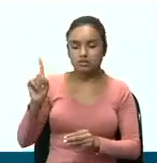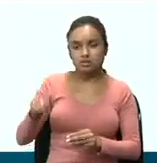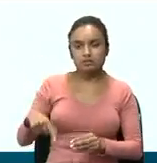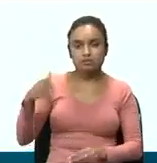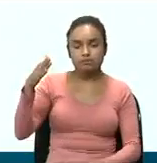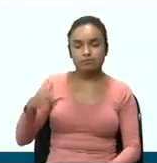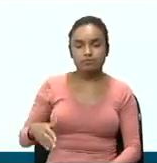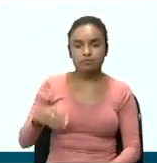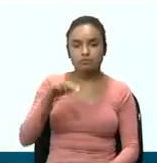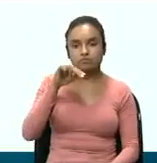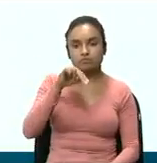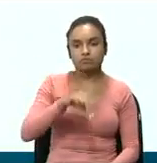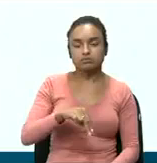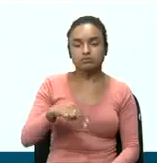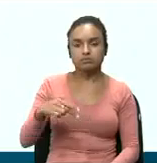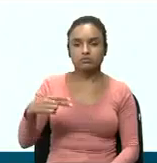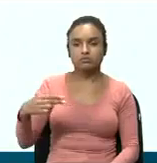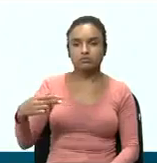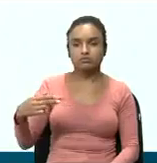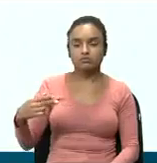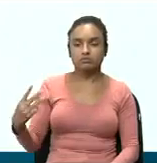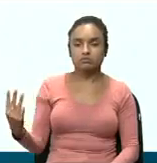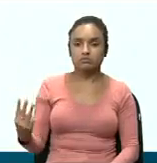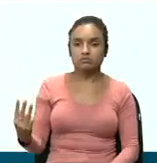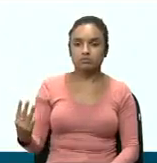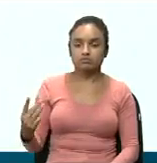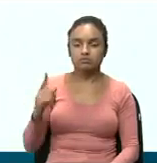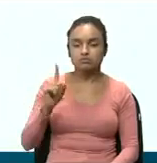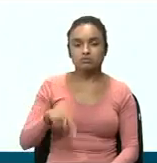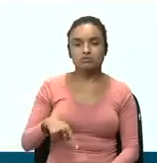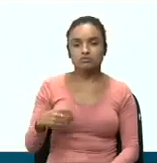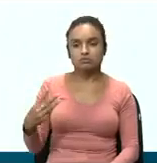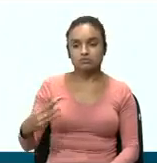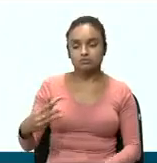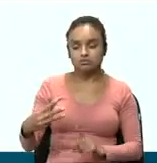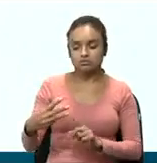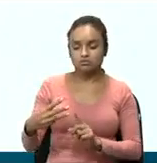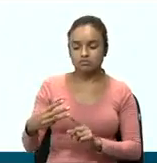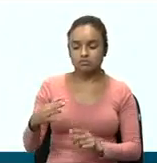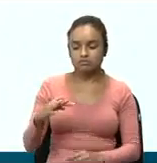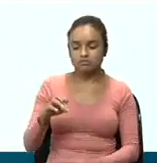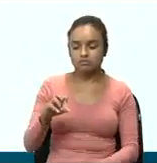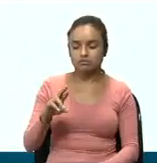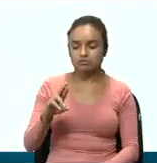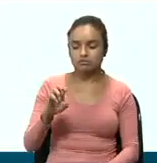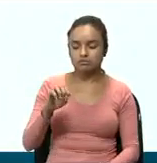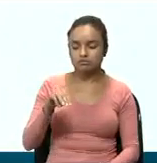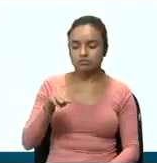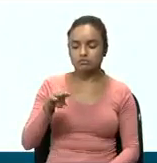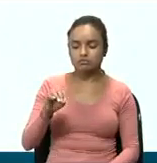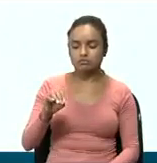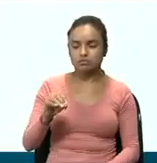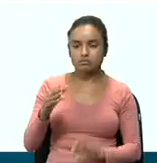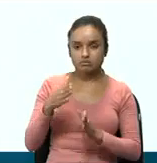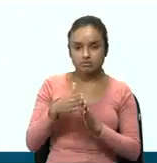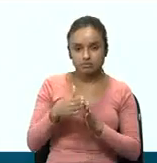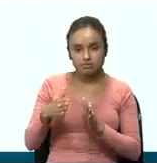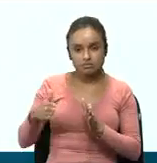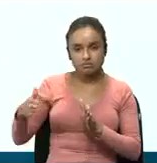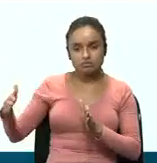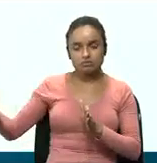a 3, que é quem? O terceiro termo da série. Com n igual a 3, o que nós vamos ter